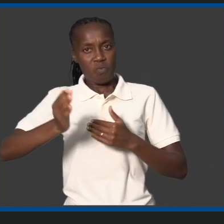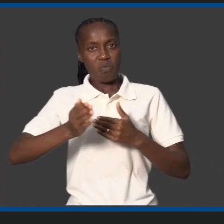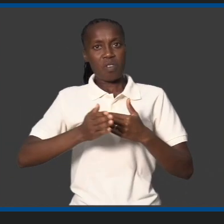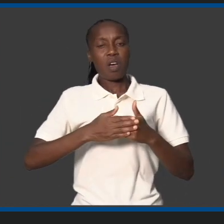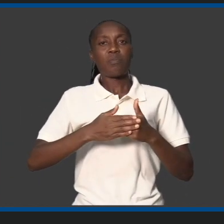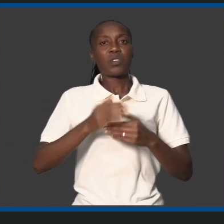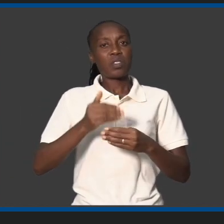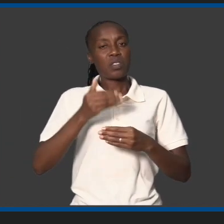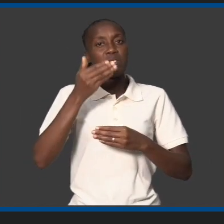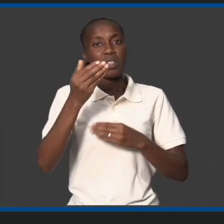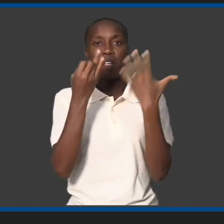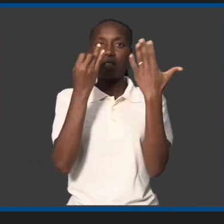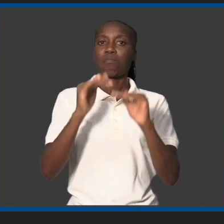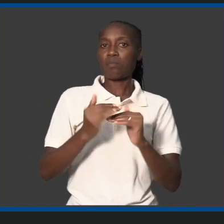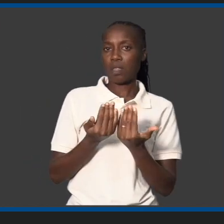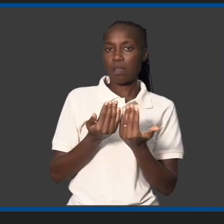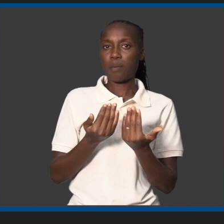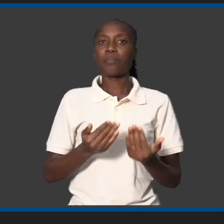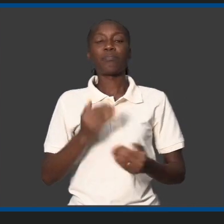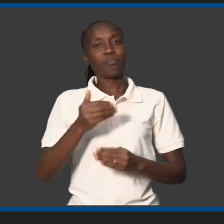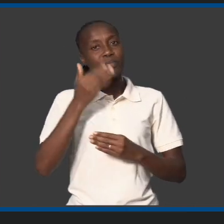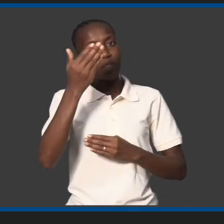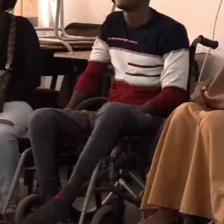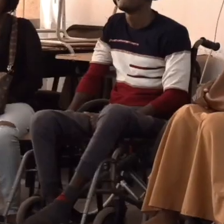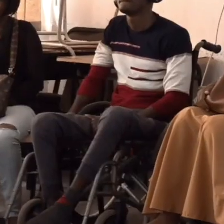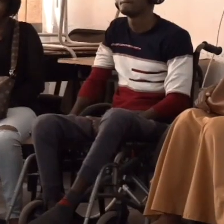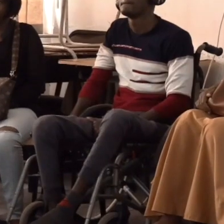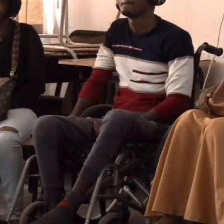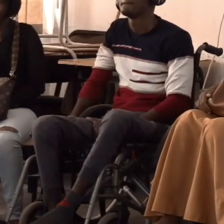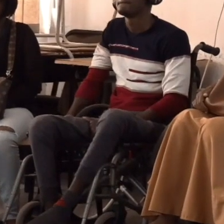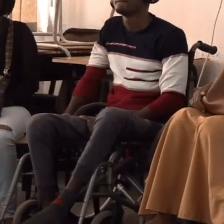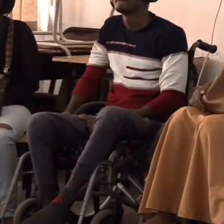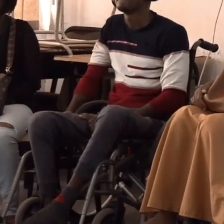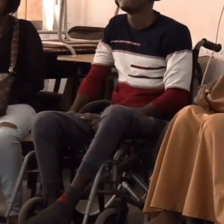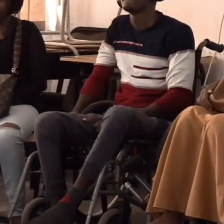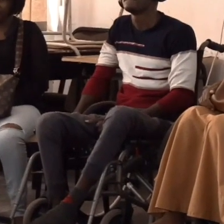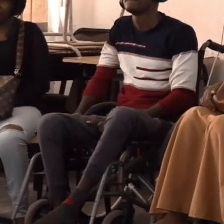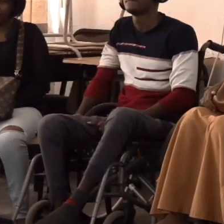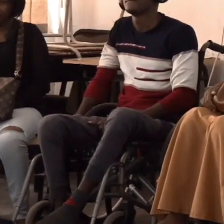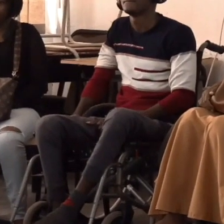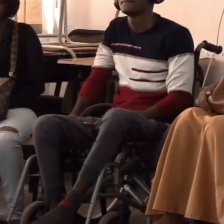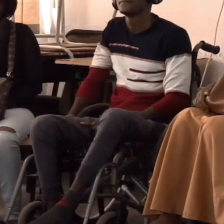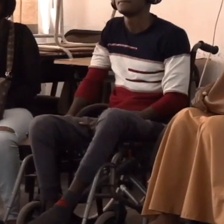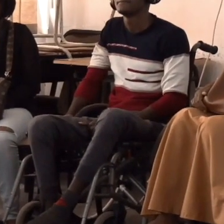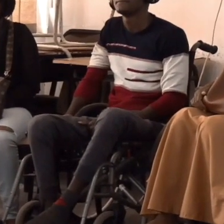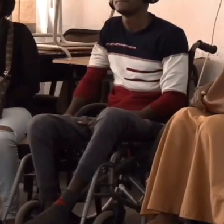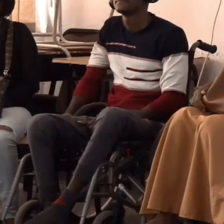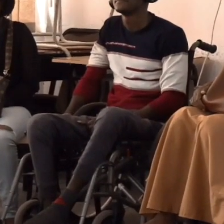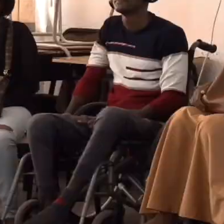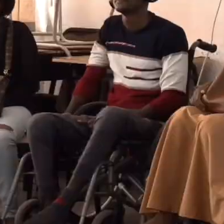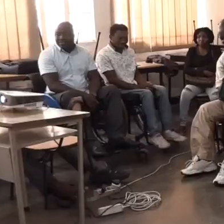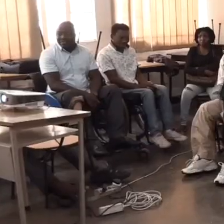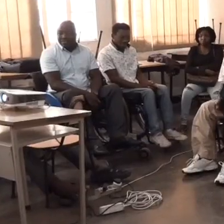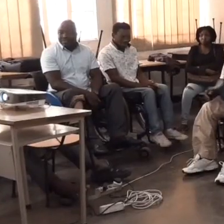voltamos daqui a sete dias. Até lá. Tchau. Tchau. Tchau. Tchau.